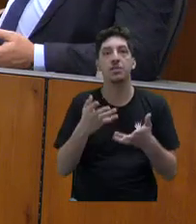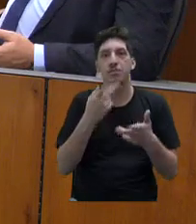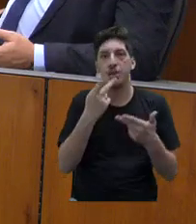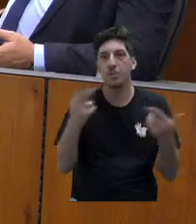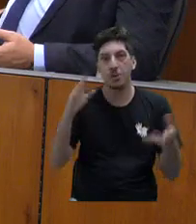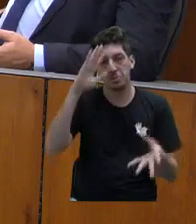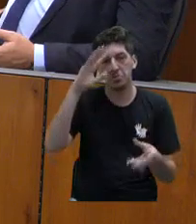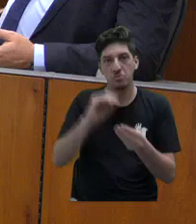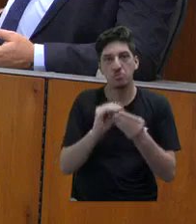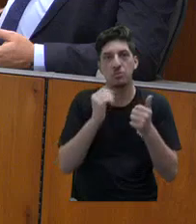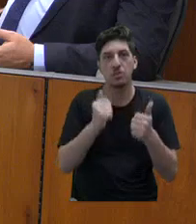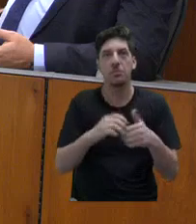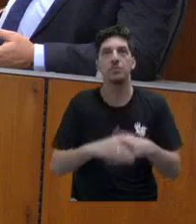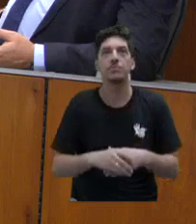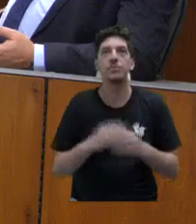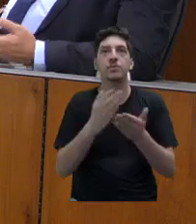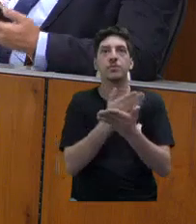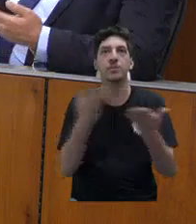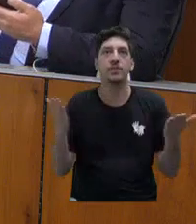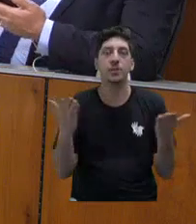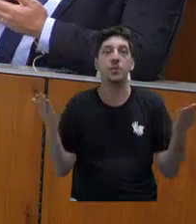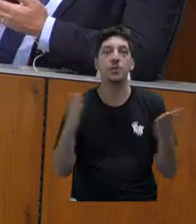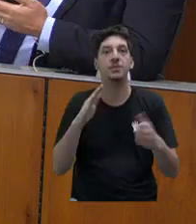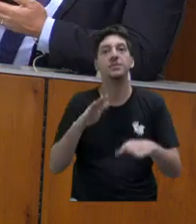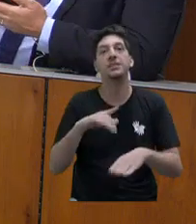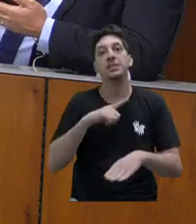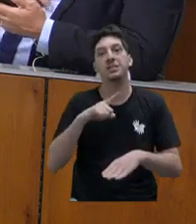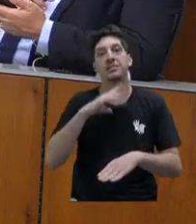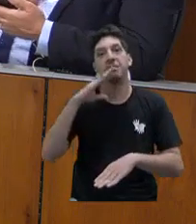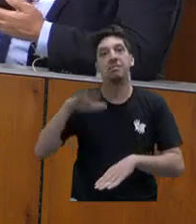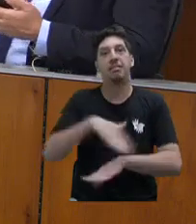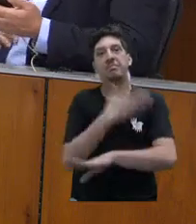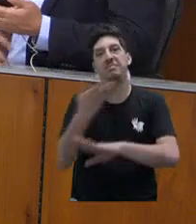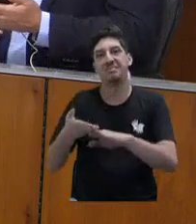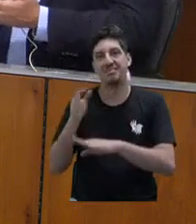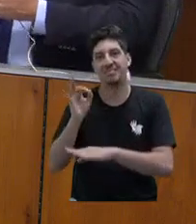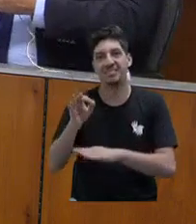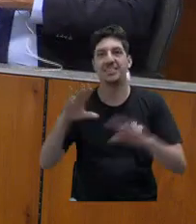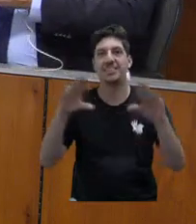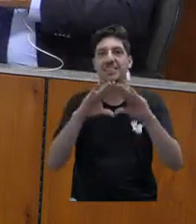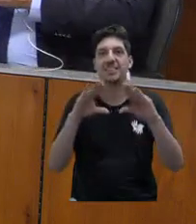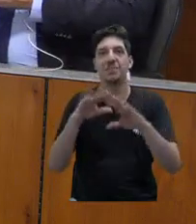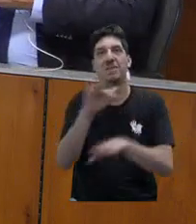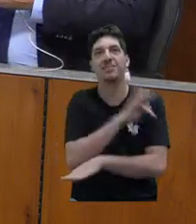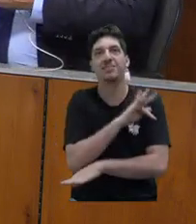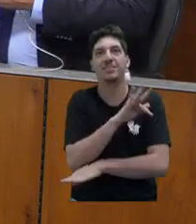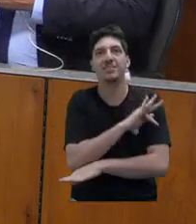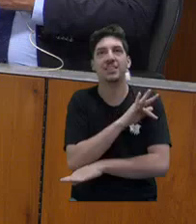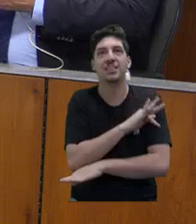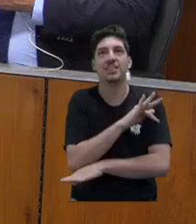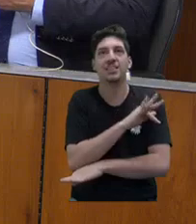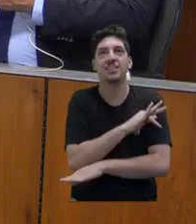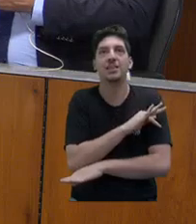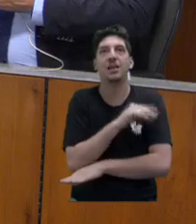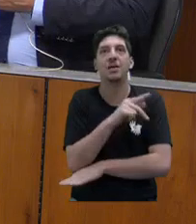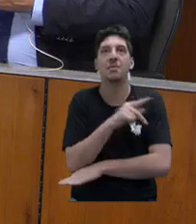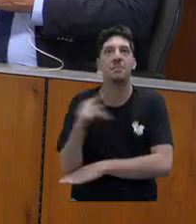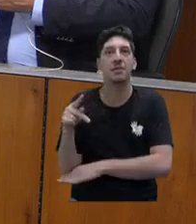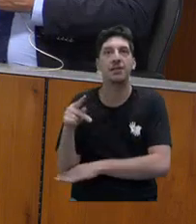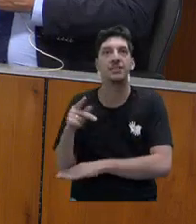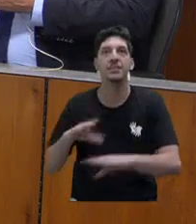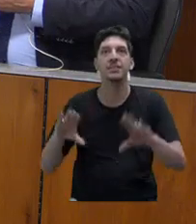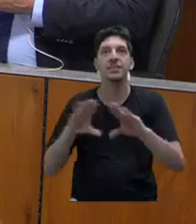final. Secretário, hoje nós tivemos um dia aqui, geralmente, na Assembleia Fiscaliza, a gente, o presidente da